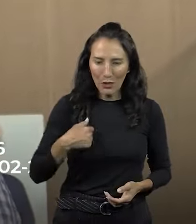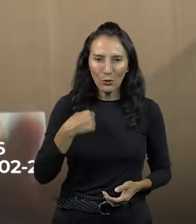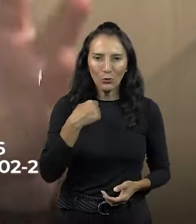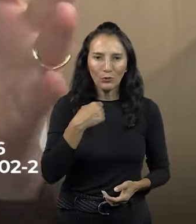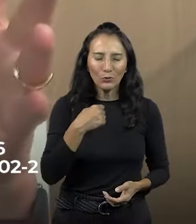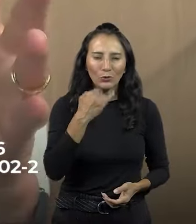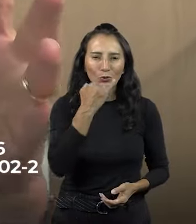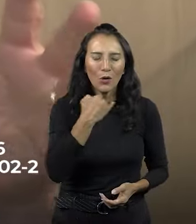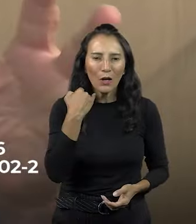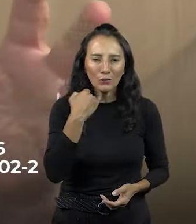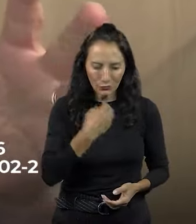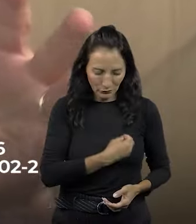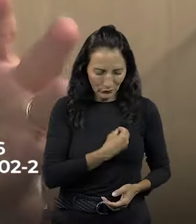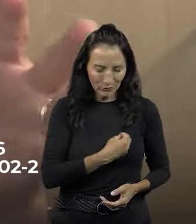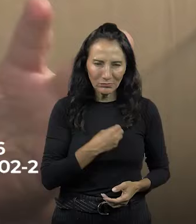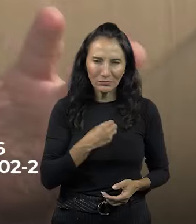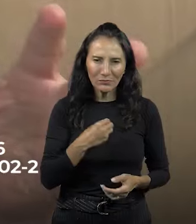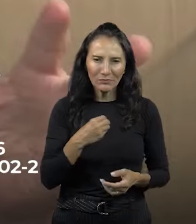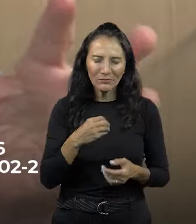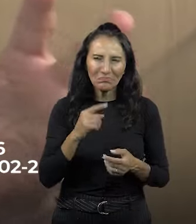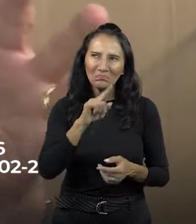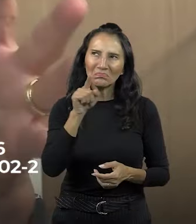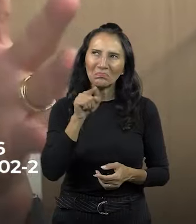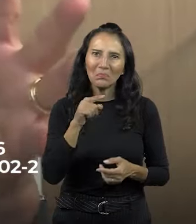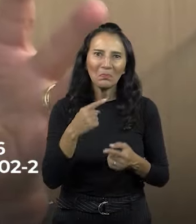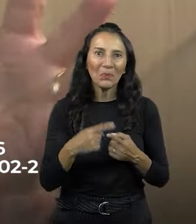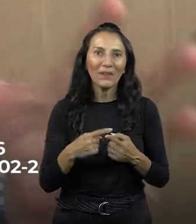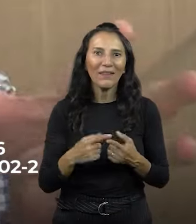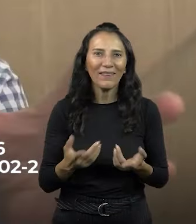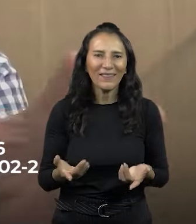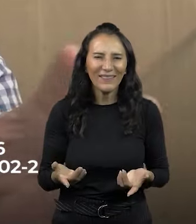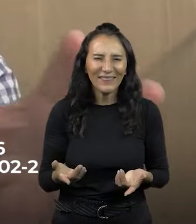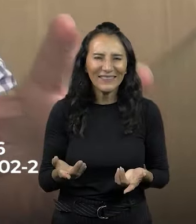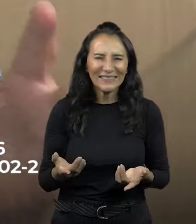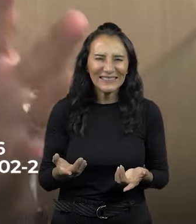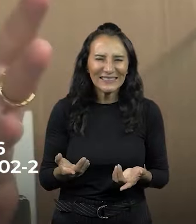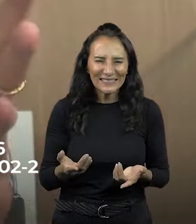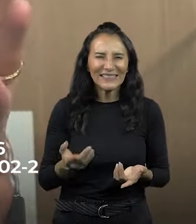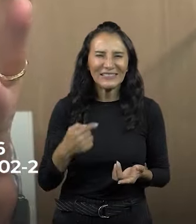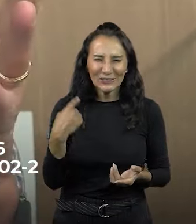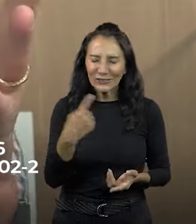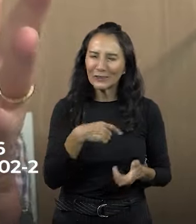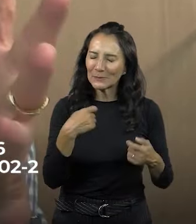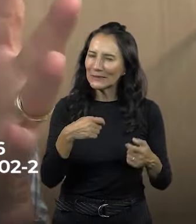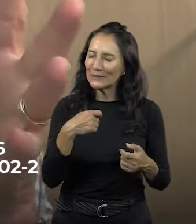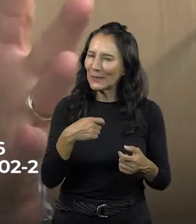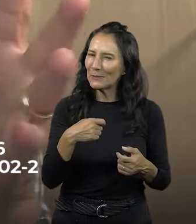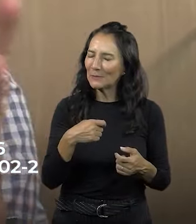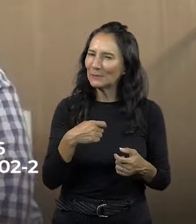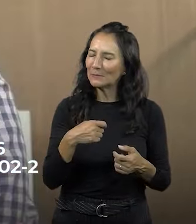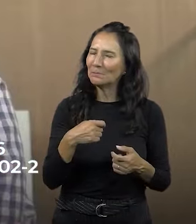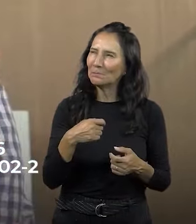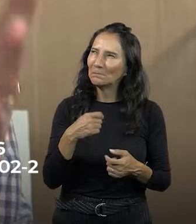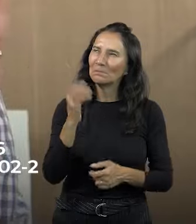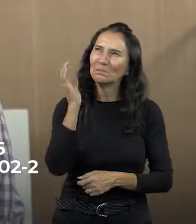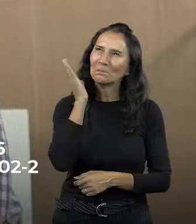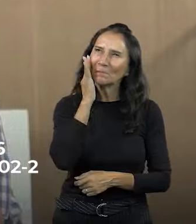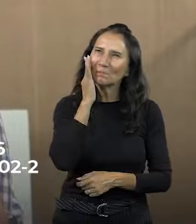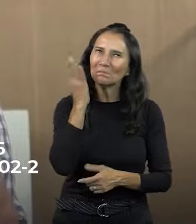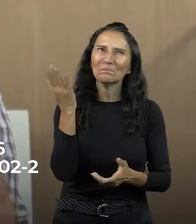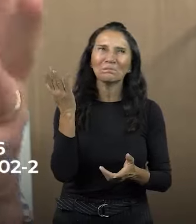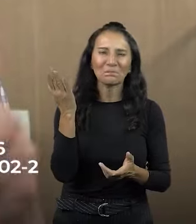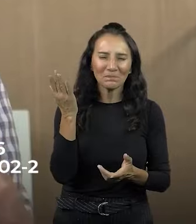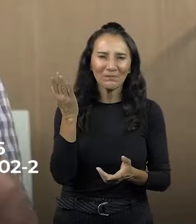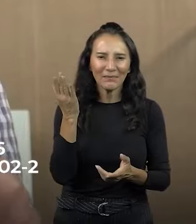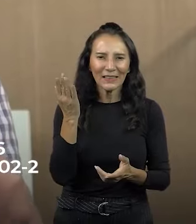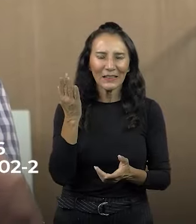Esta é uma pergunta que nós devemos fazer Deus Ele está preocupado em que nós cumpramos